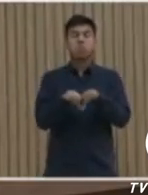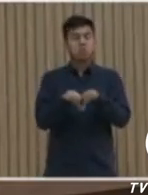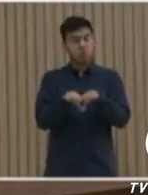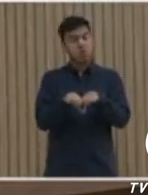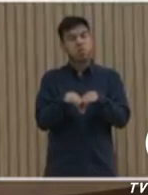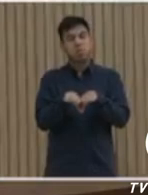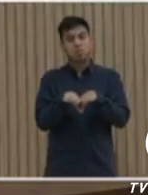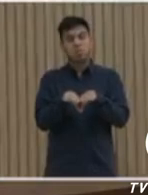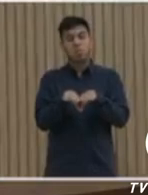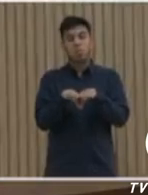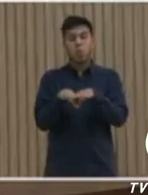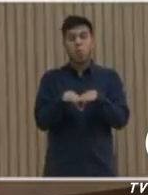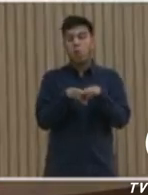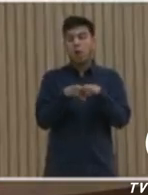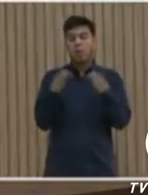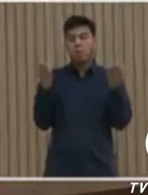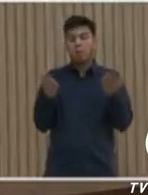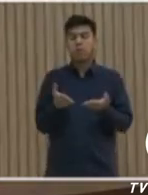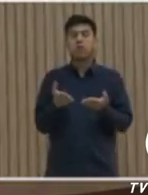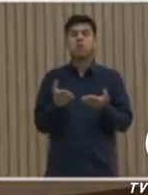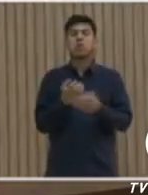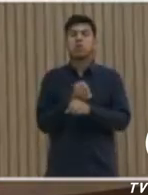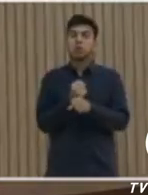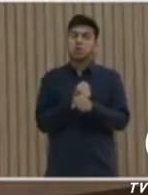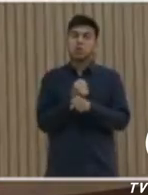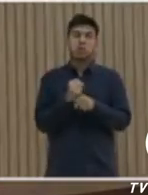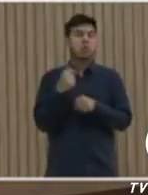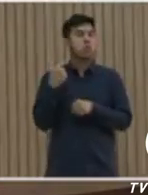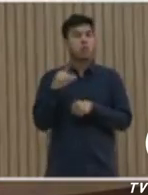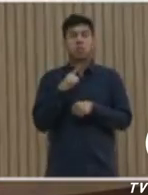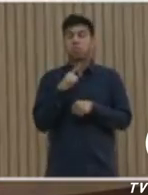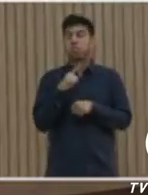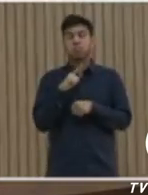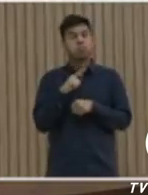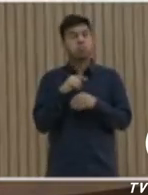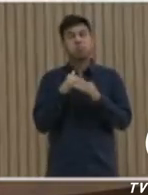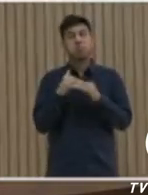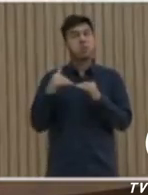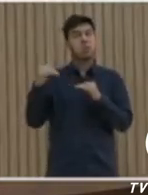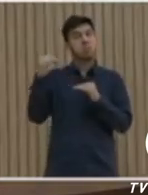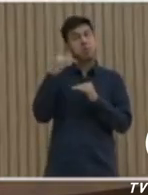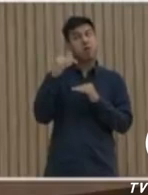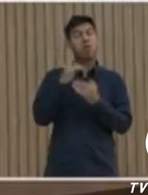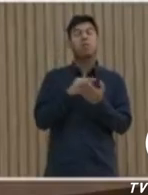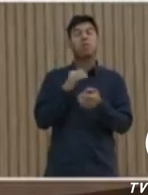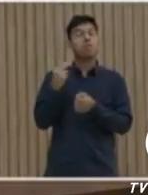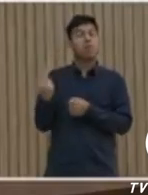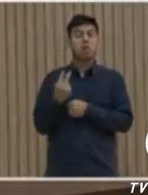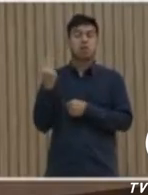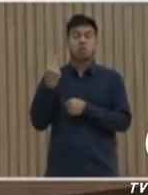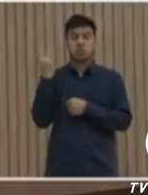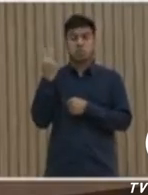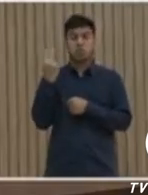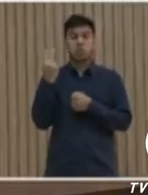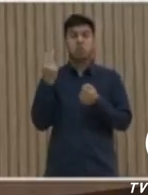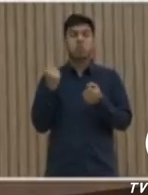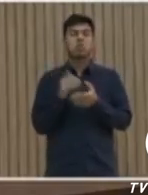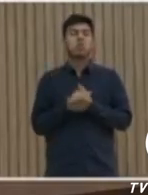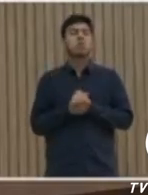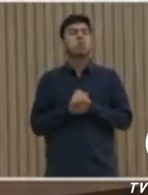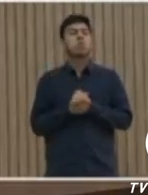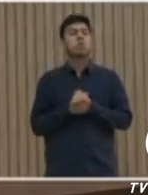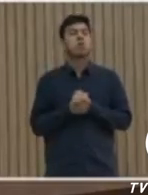que já se aplica né então neste ano então não houve qualquer aumento dos valores aumento real né dos valores